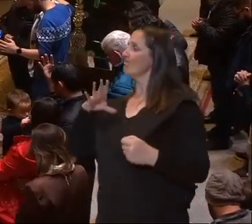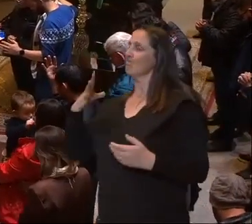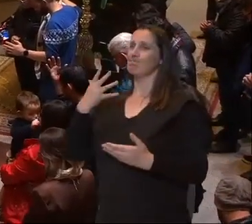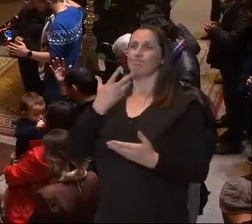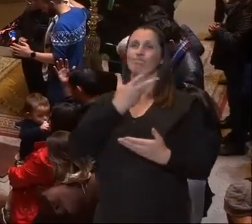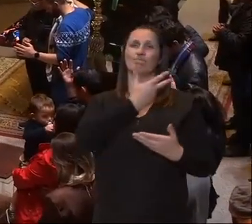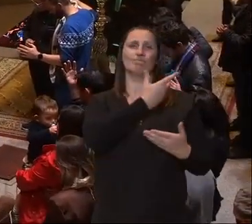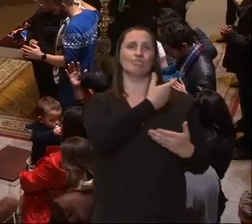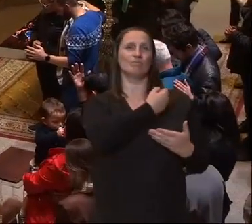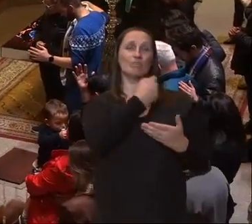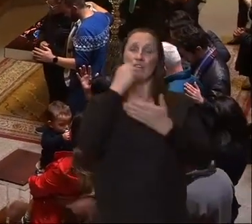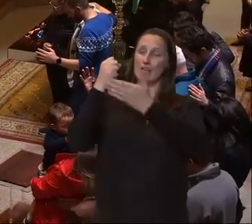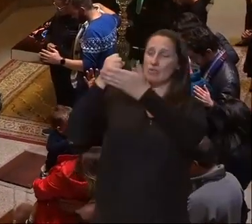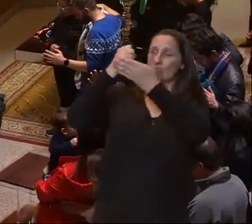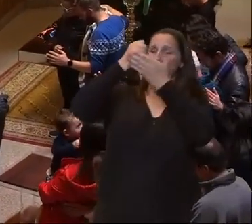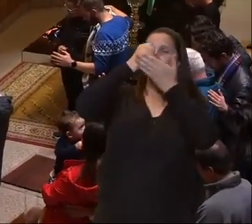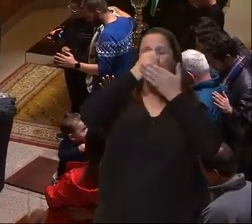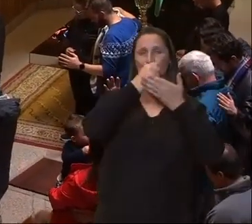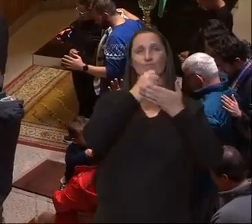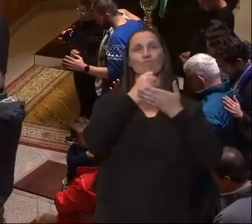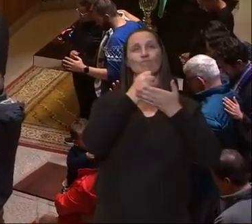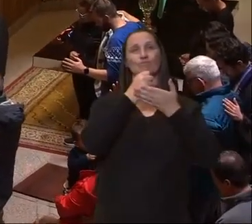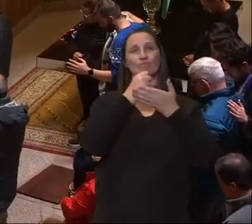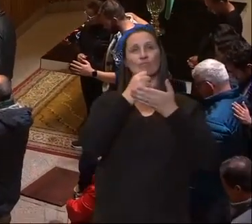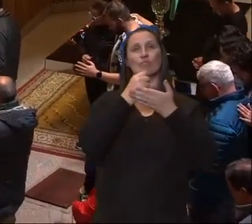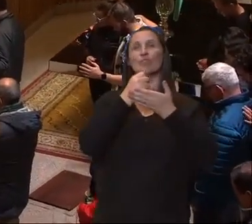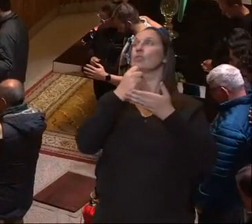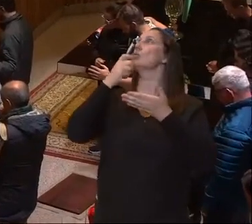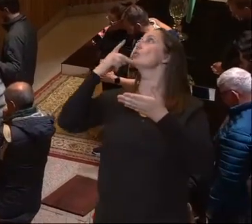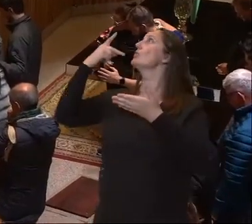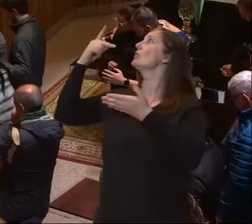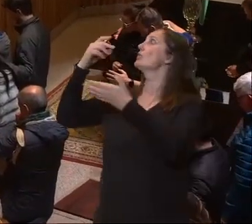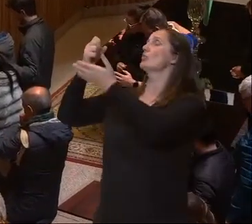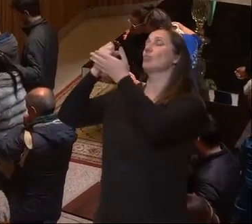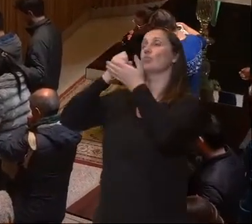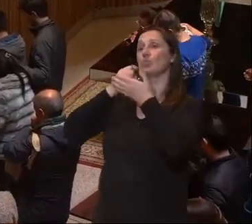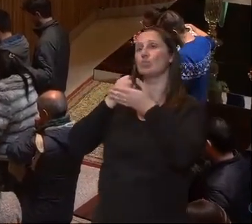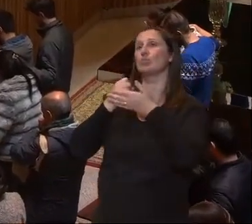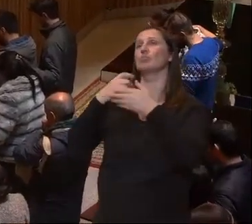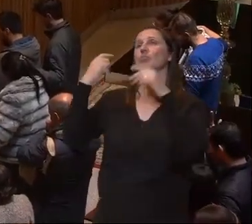Eu preciso da tua ajuda, eu preciso do teu socorro.